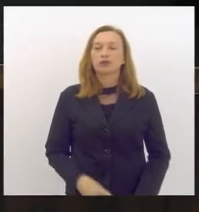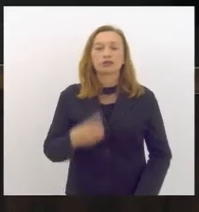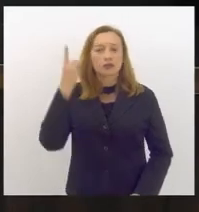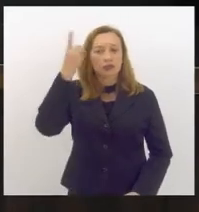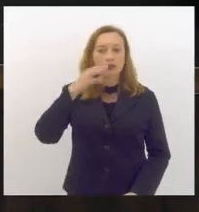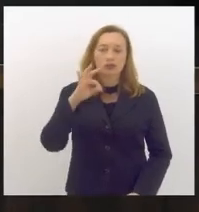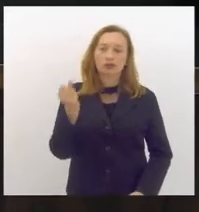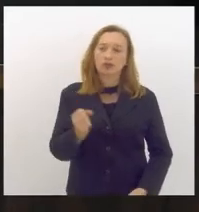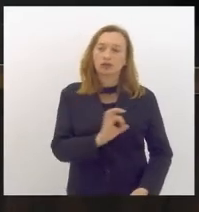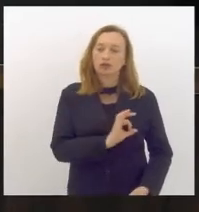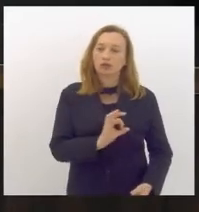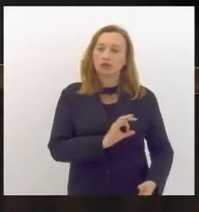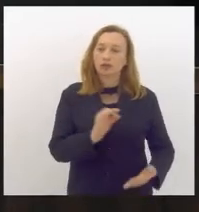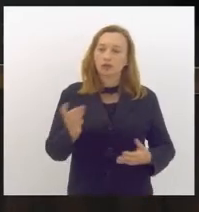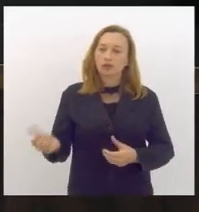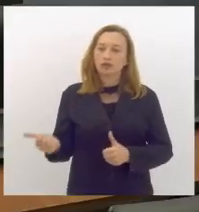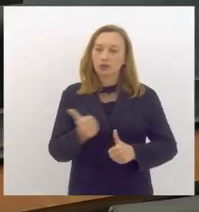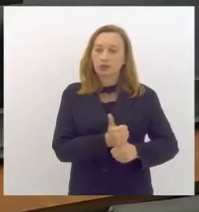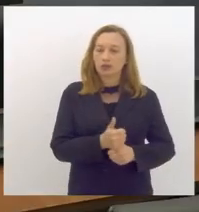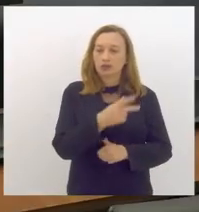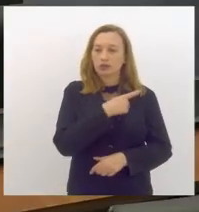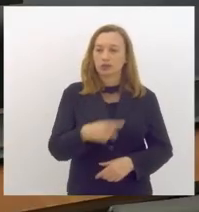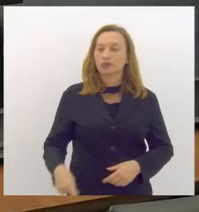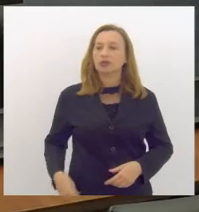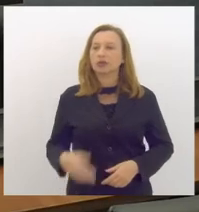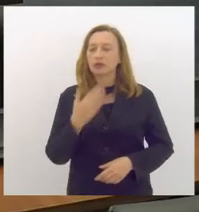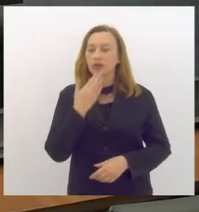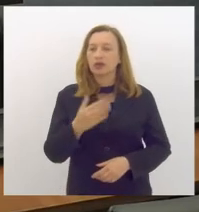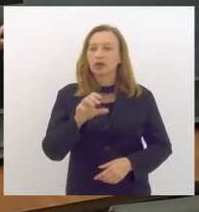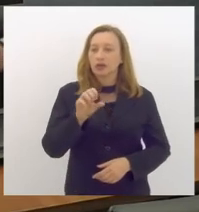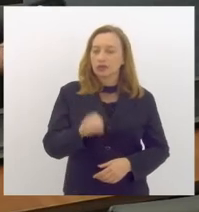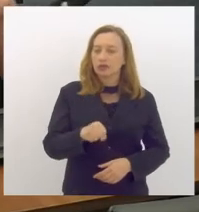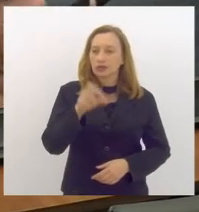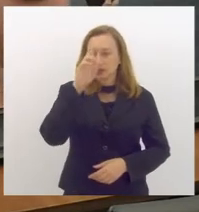ocupar a presidência, por favor. Senhor presidente, o parecer é favorável.